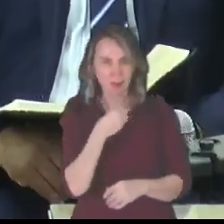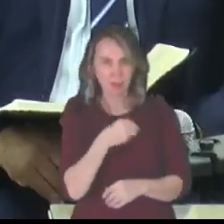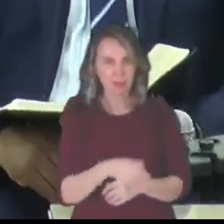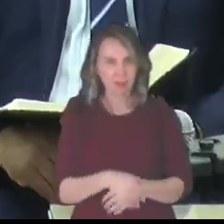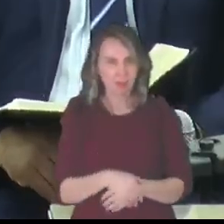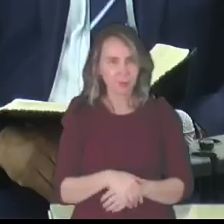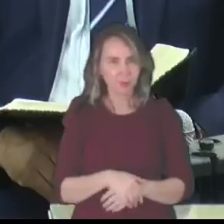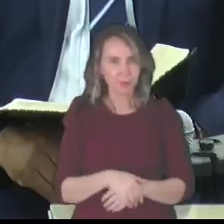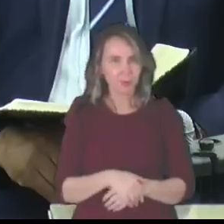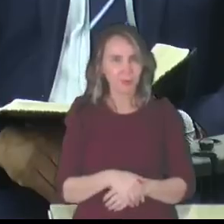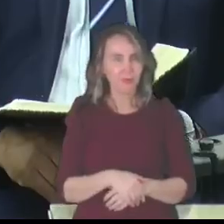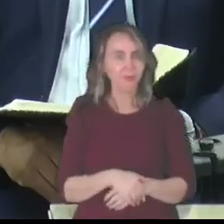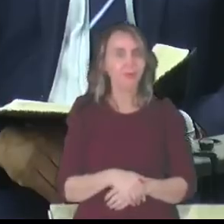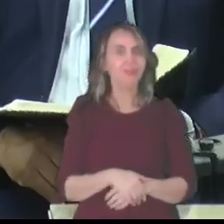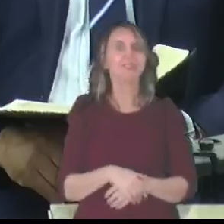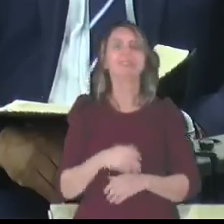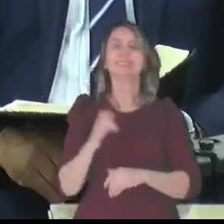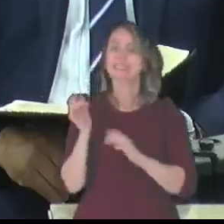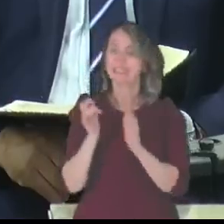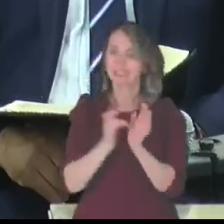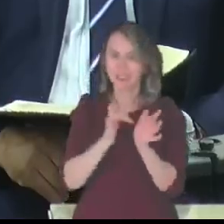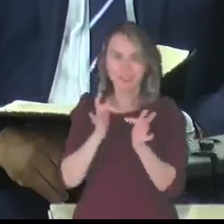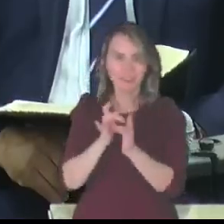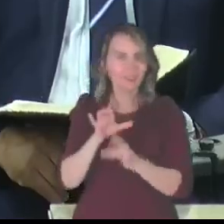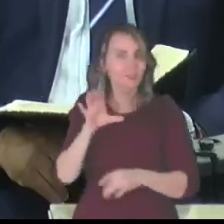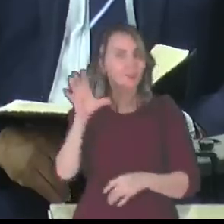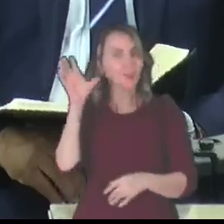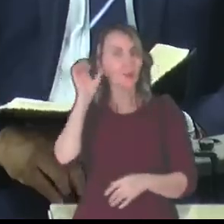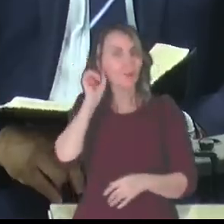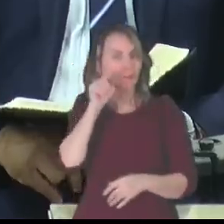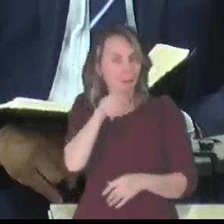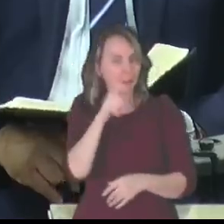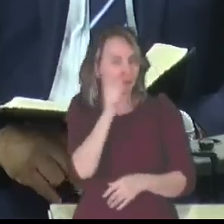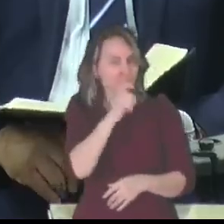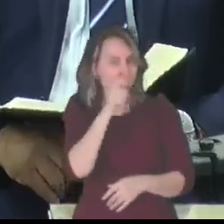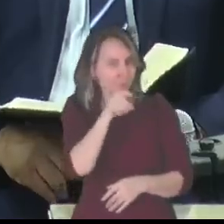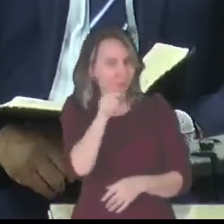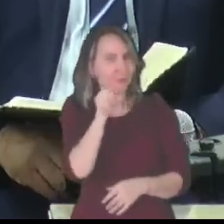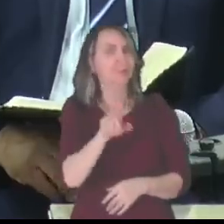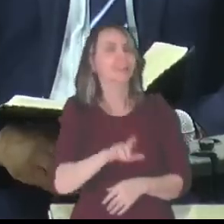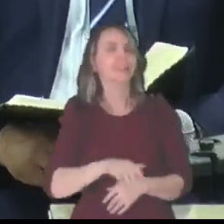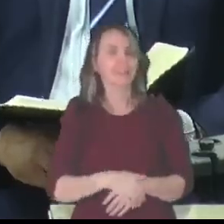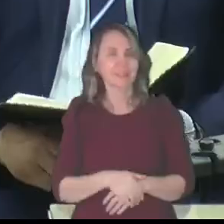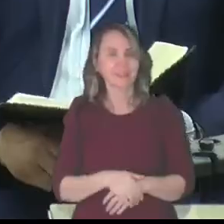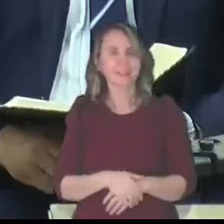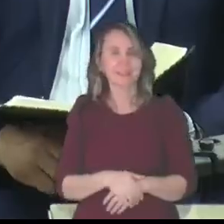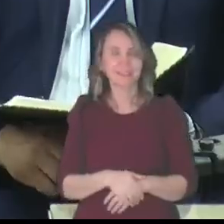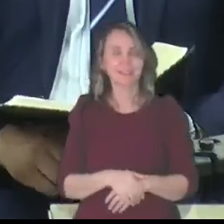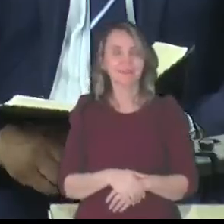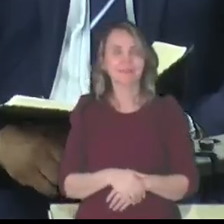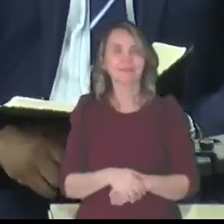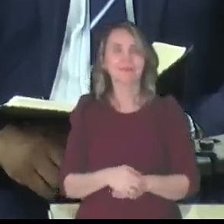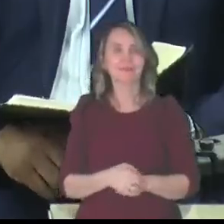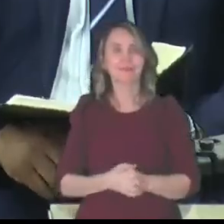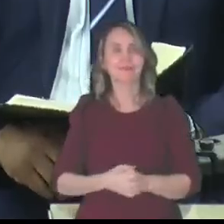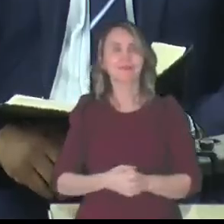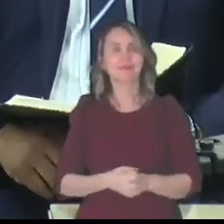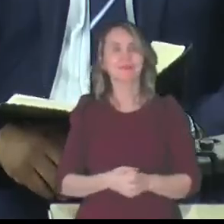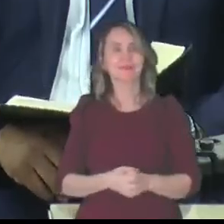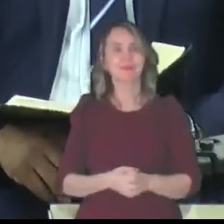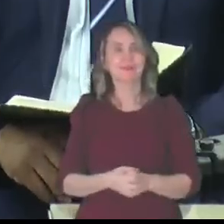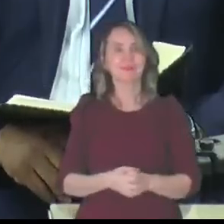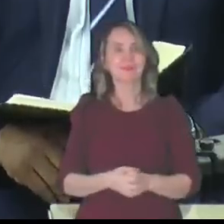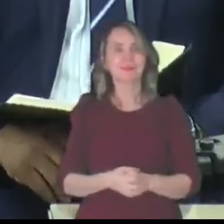você pensa que Jesus não ouviu não foi Ele ouviu você você mentindo Aí Glória a Deus aleluia